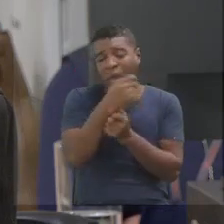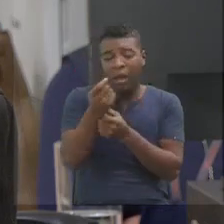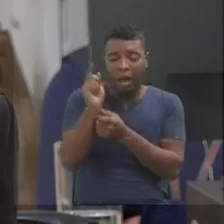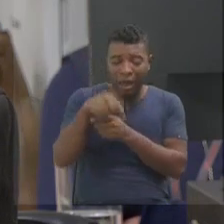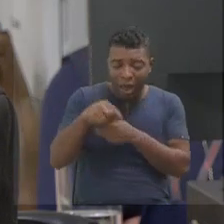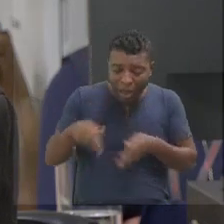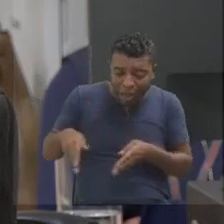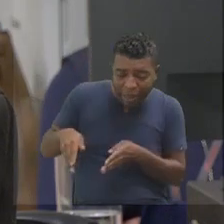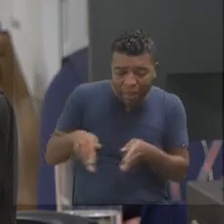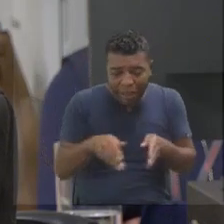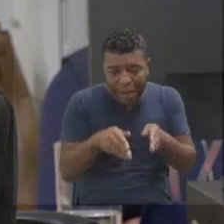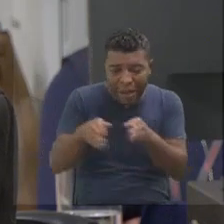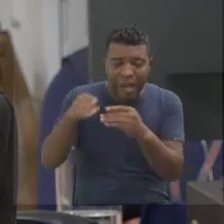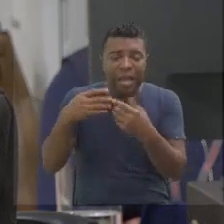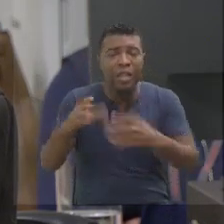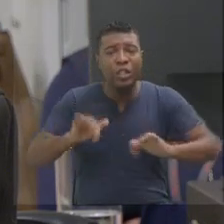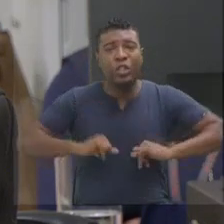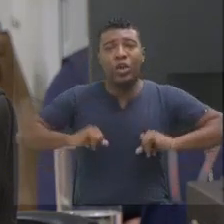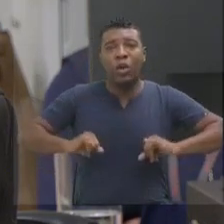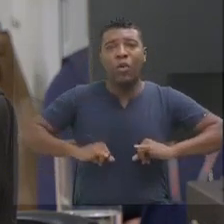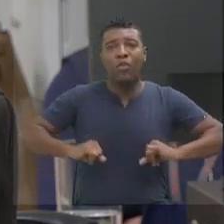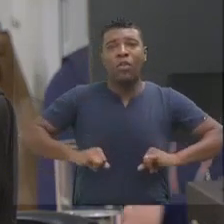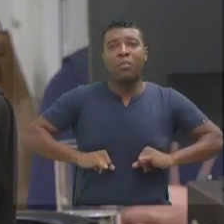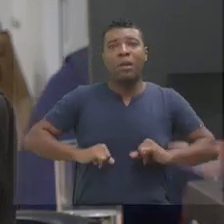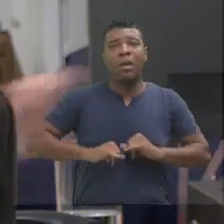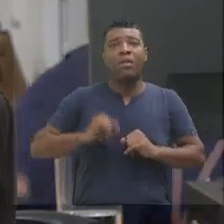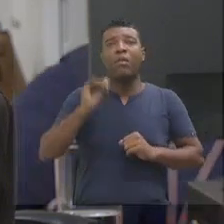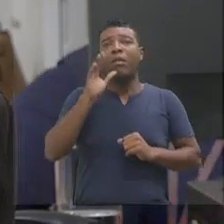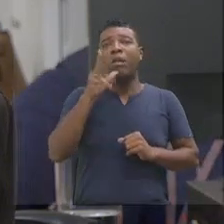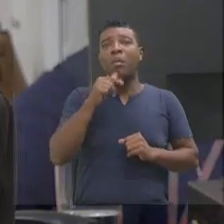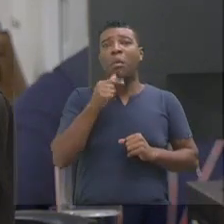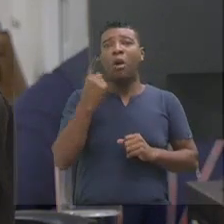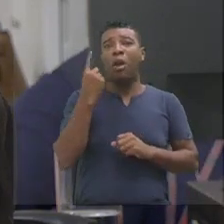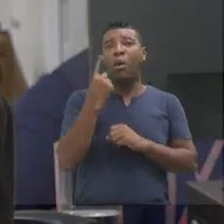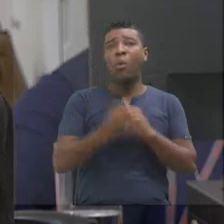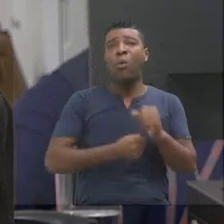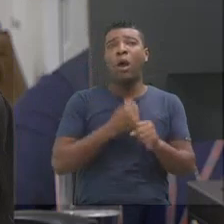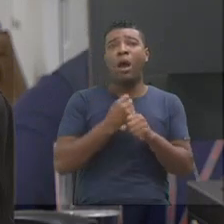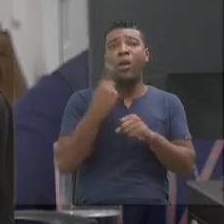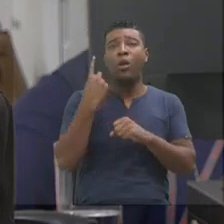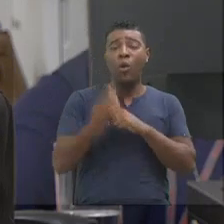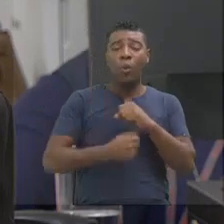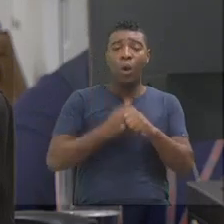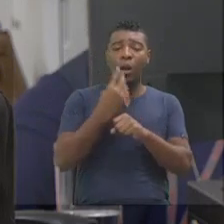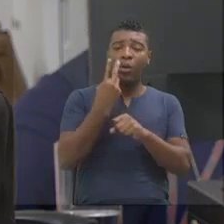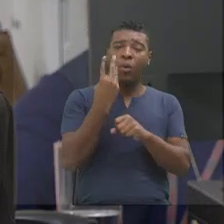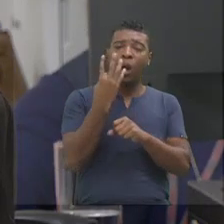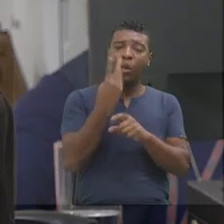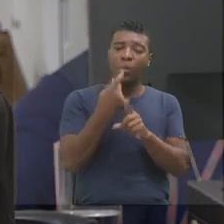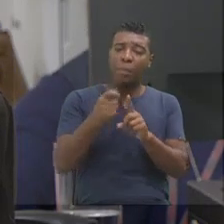com mais que ultrapassa até um ano um ano e quatro meses um ano e dois meses né